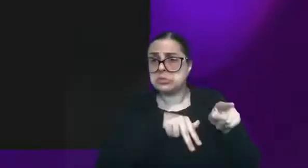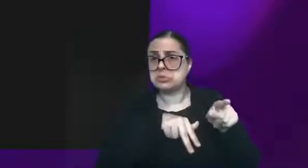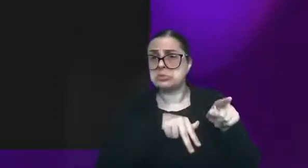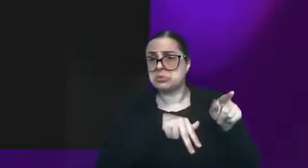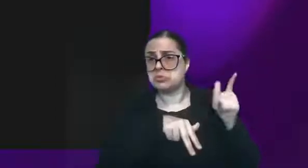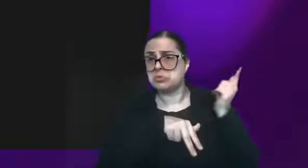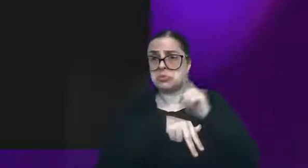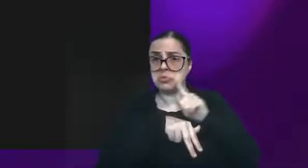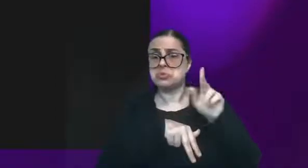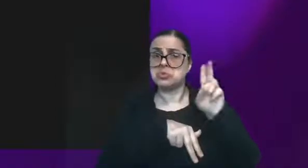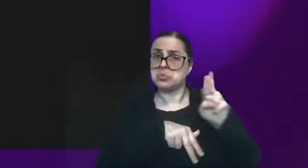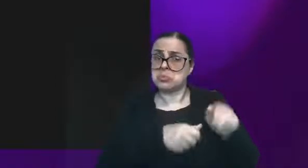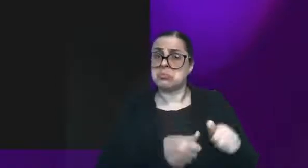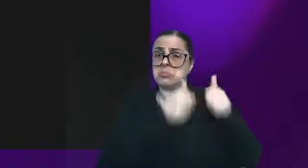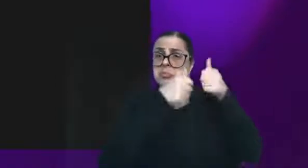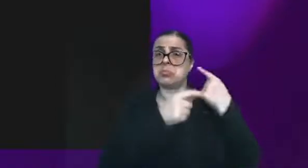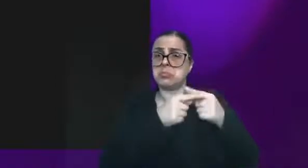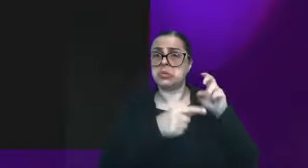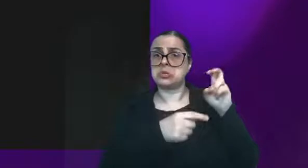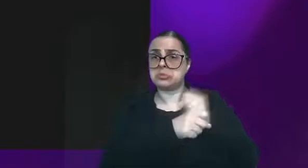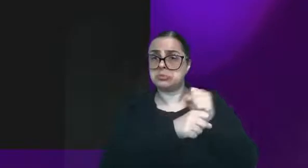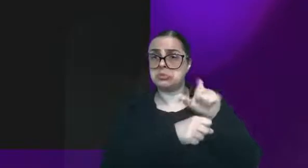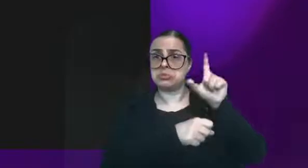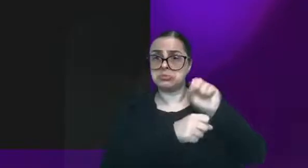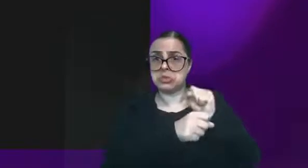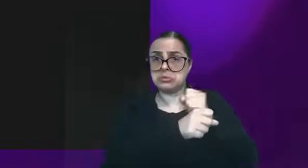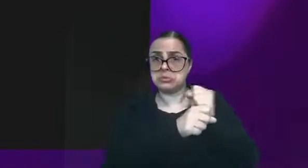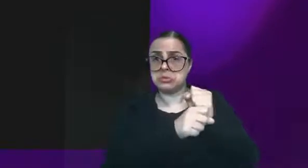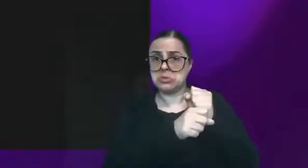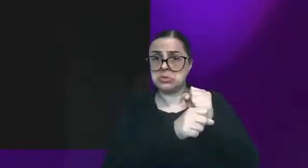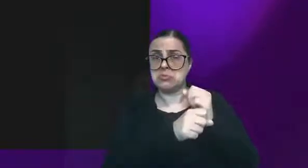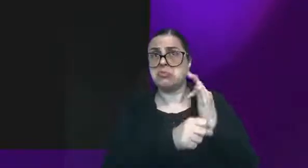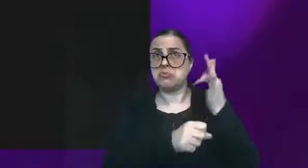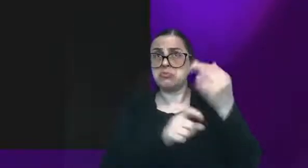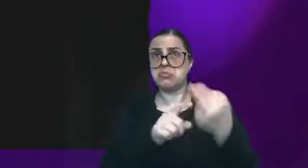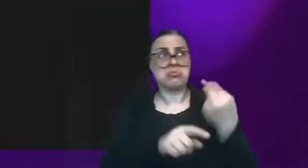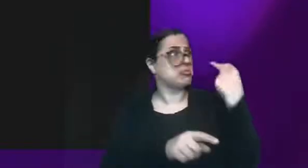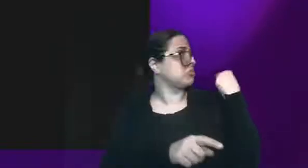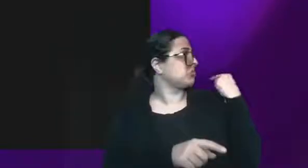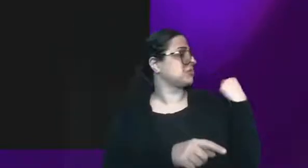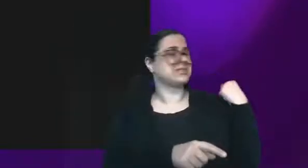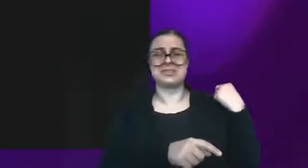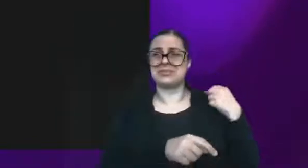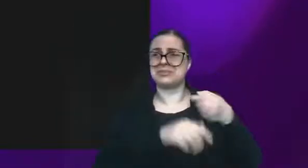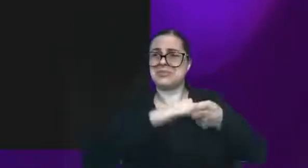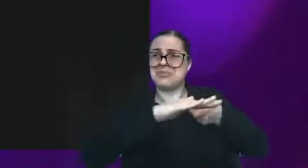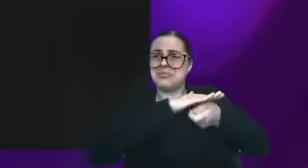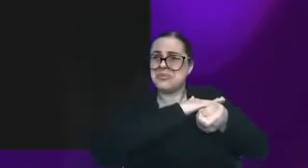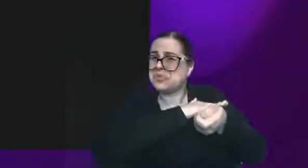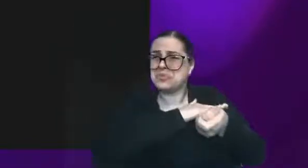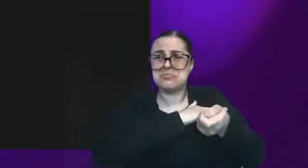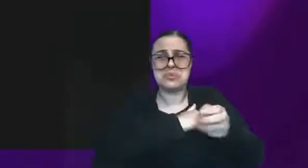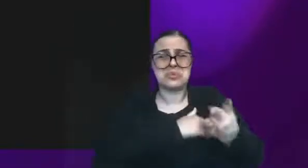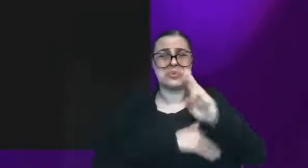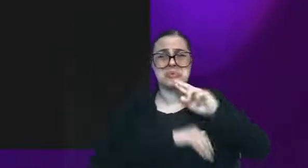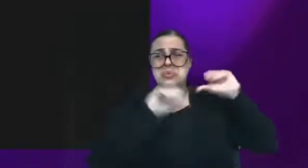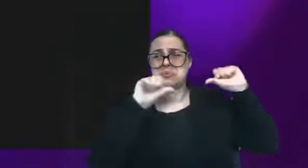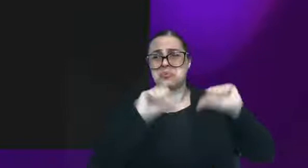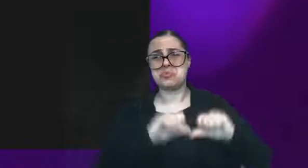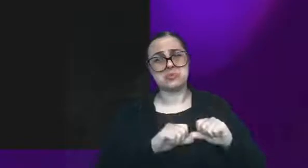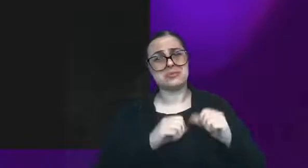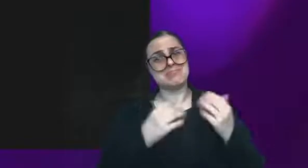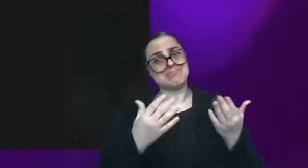que a gente olhar para trás, a gente vai ter feito um alto investimento com resultado ruim. Então, acho que é importante a gente manter realmente